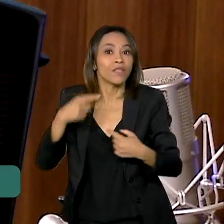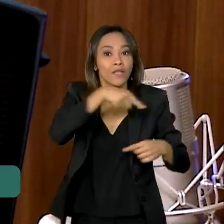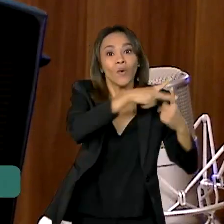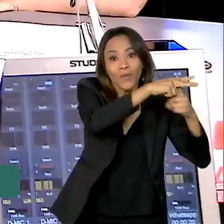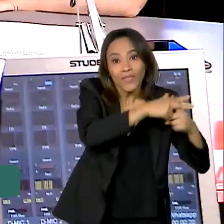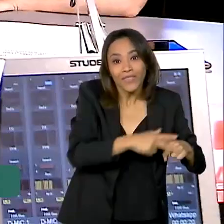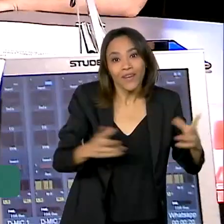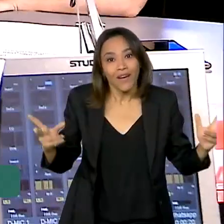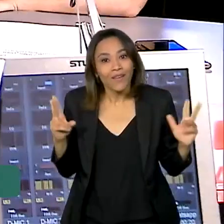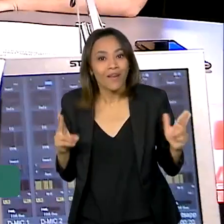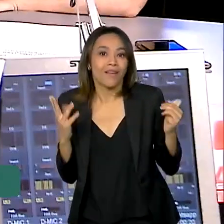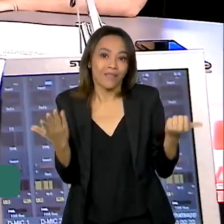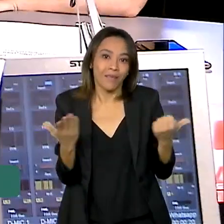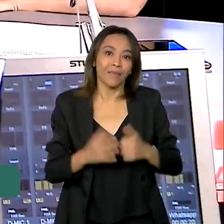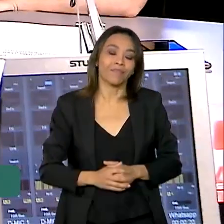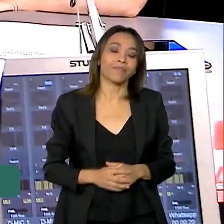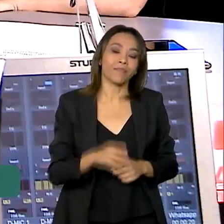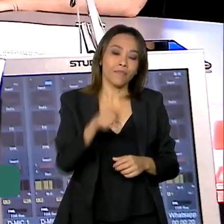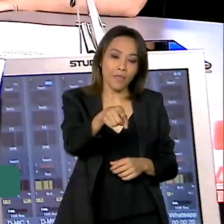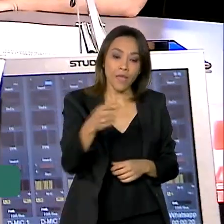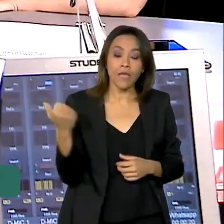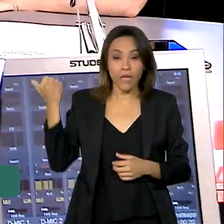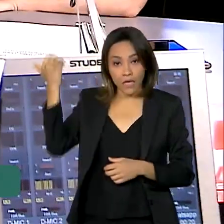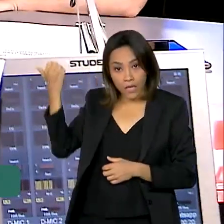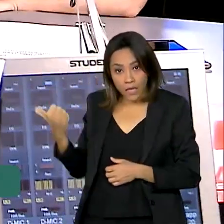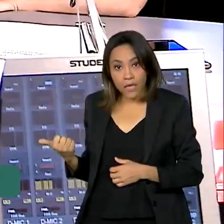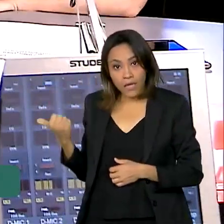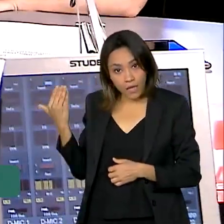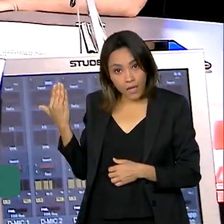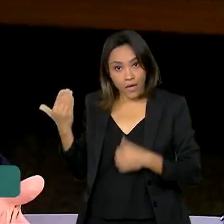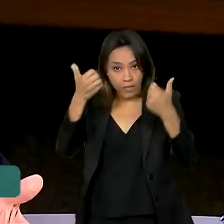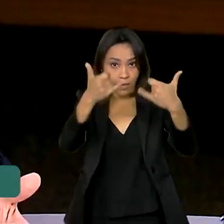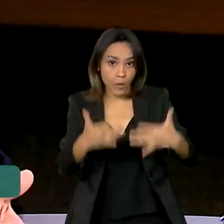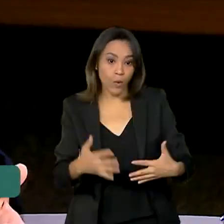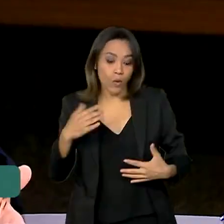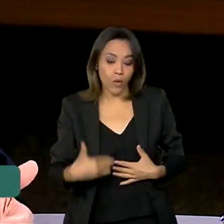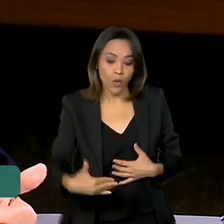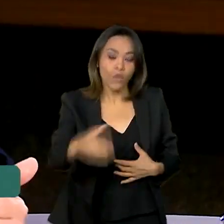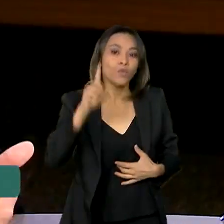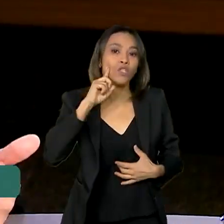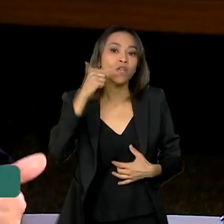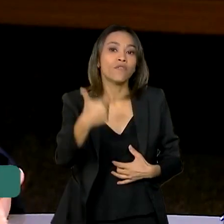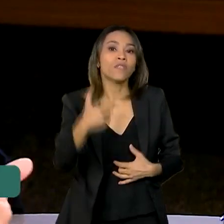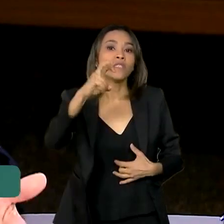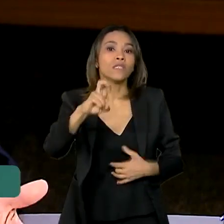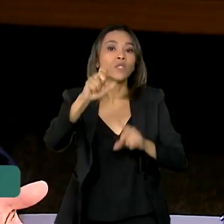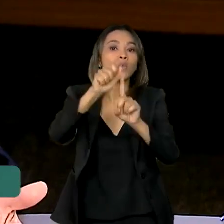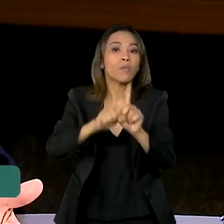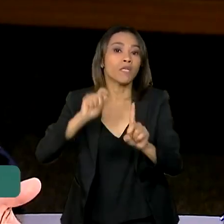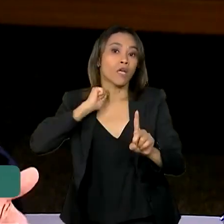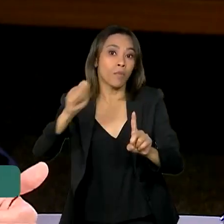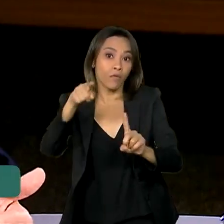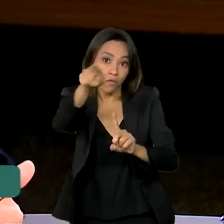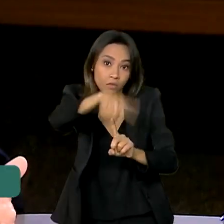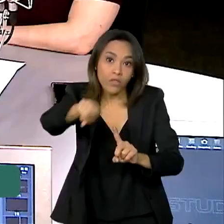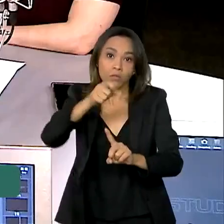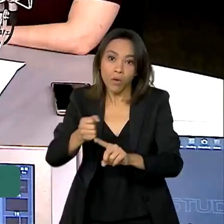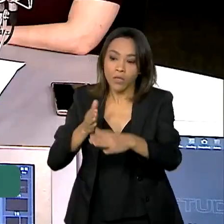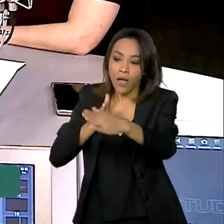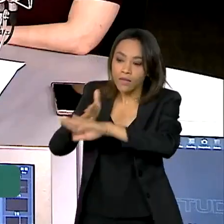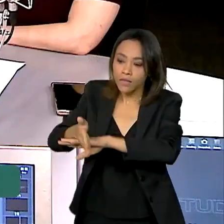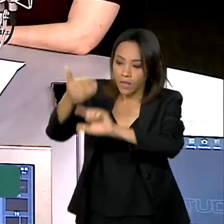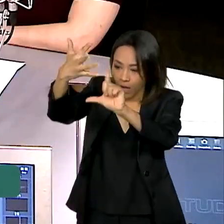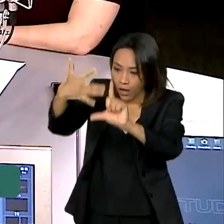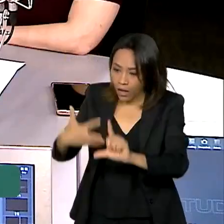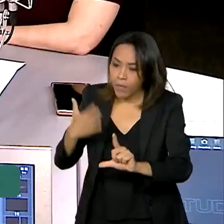nosso concurso. E a ministra lembrou que a partir de 25 de abril, o candidato pode acessar na página do concurso